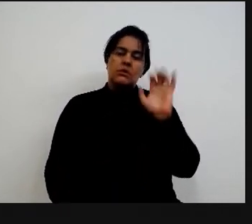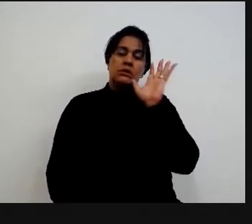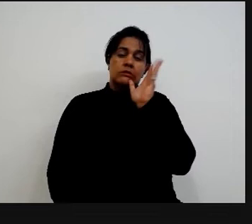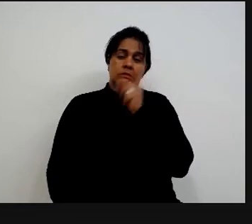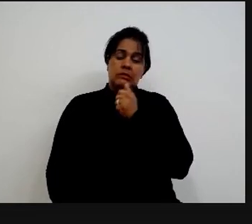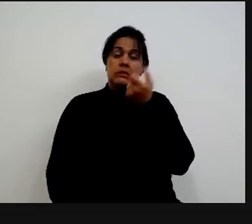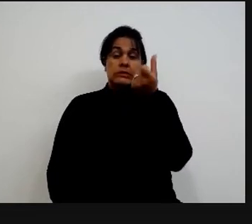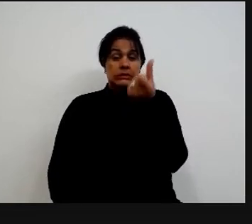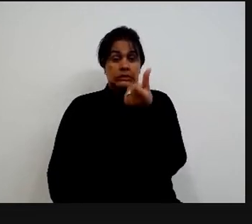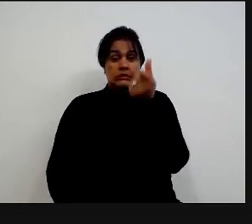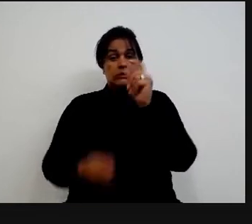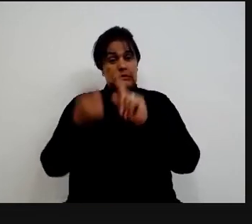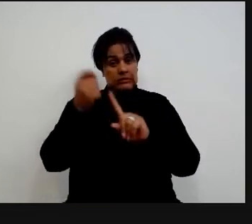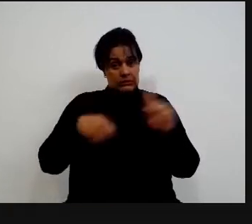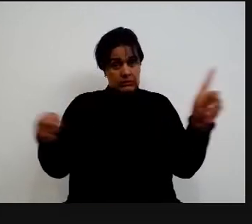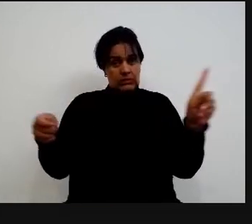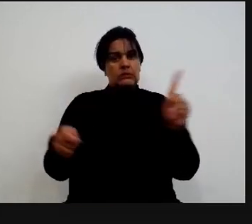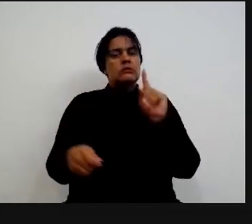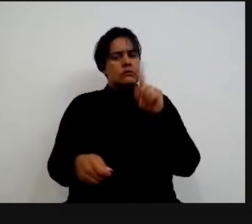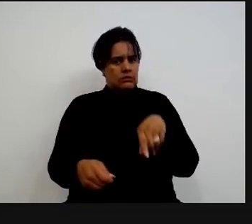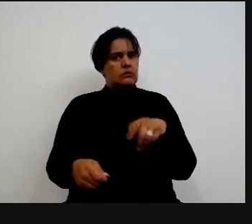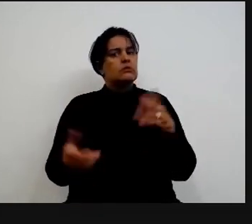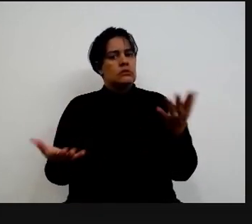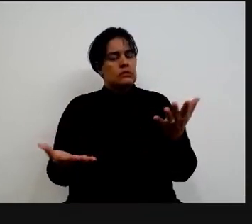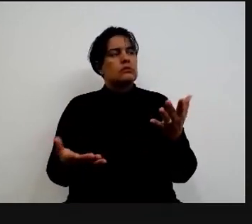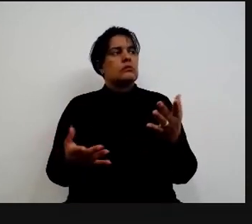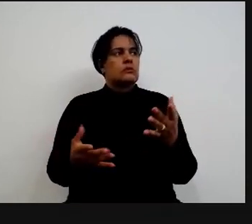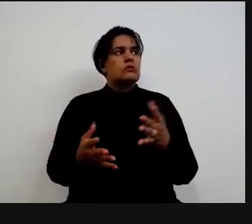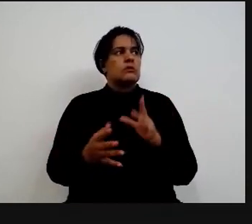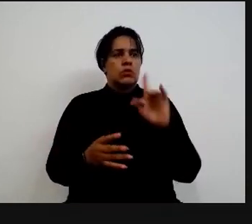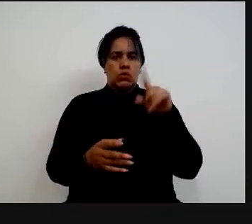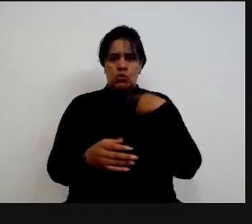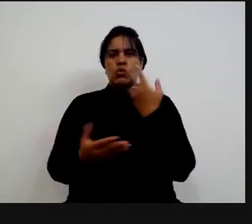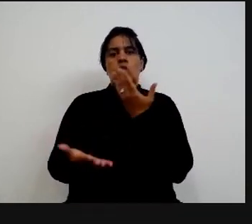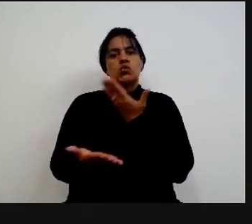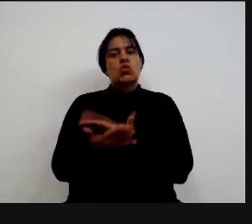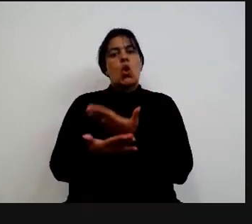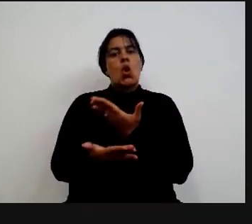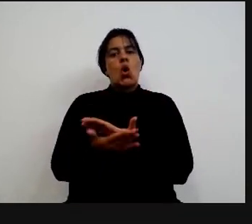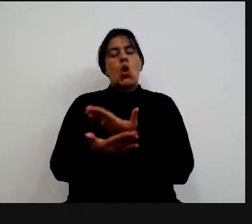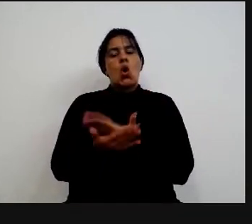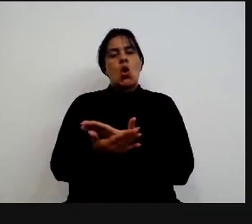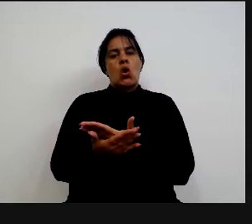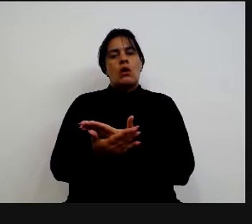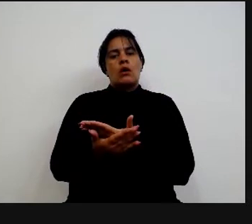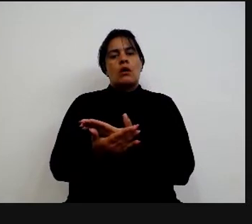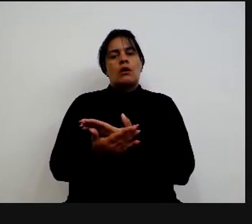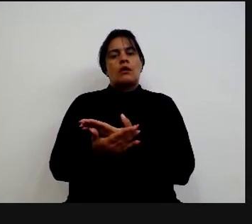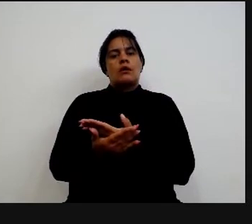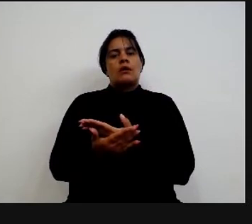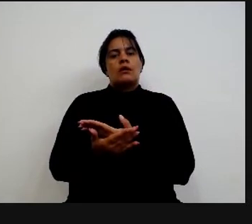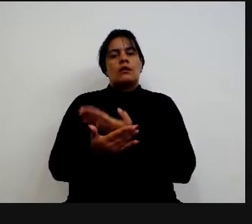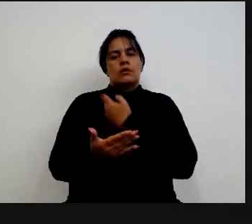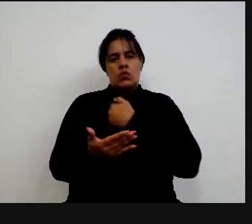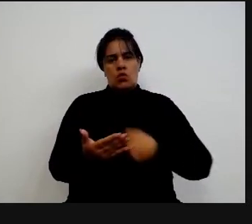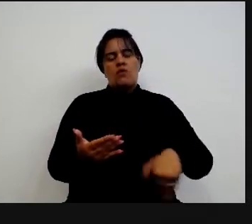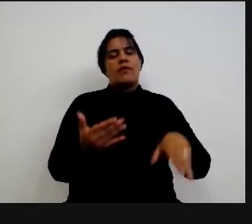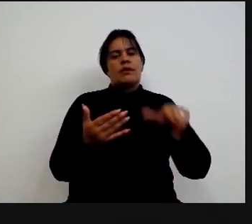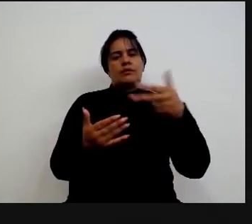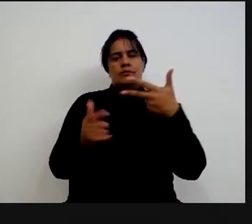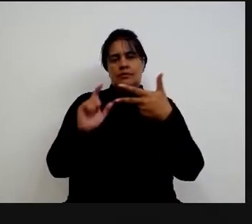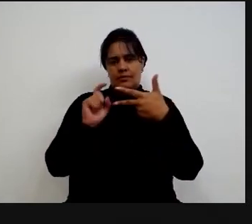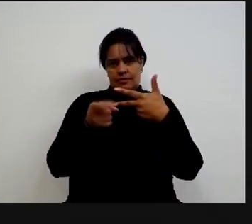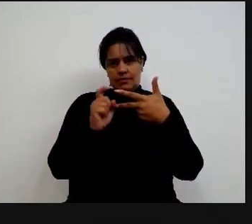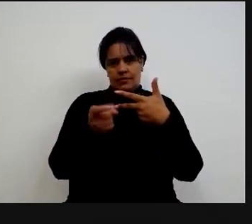meses. Isso é outra questão muito forte, nós como escola de governo do Executivo, a maior escola do Executivo, de